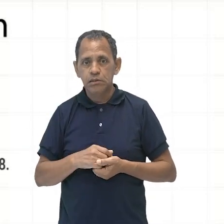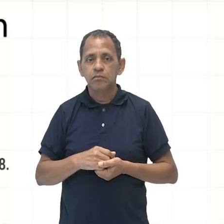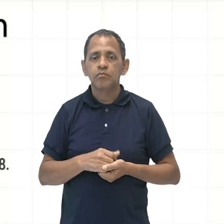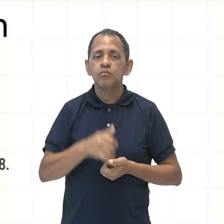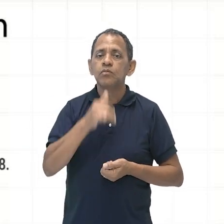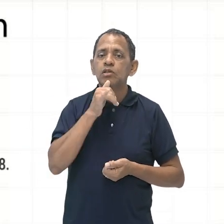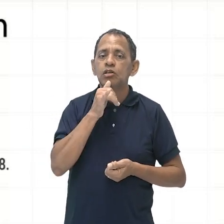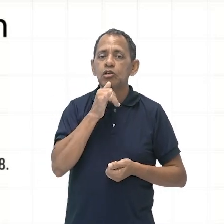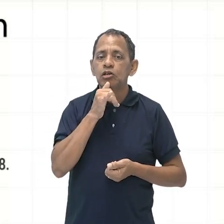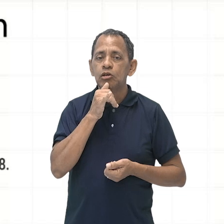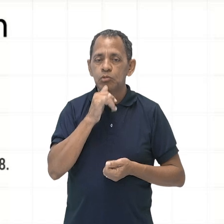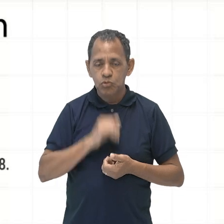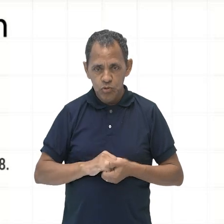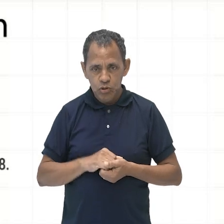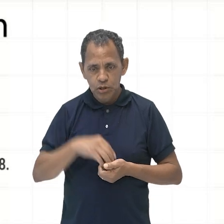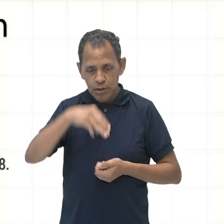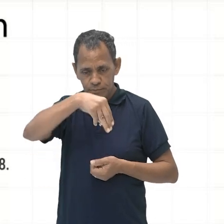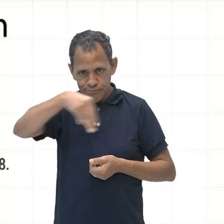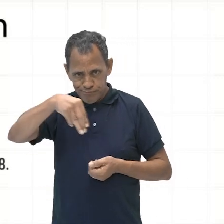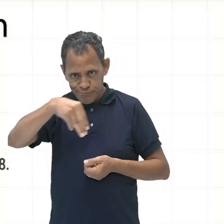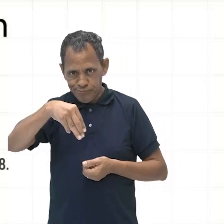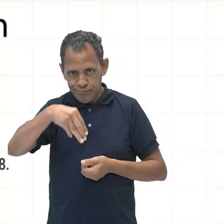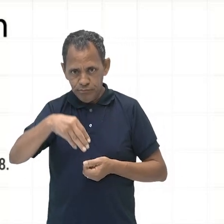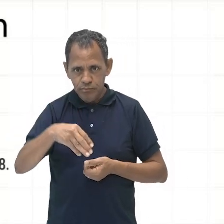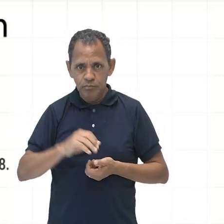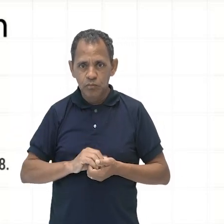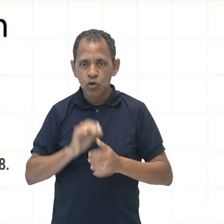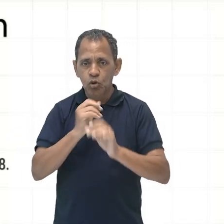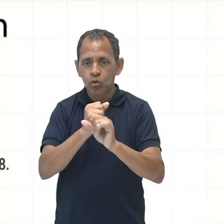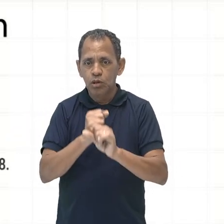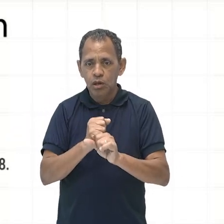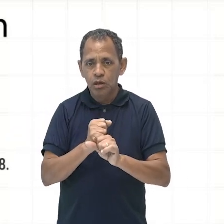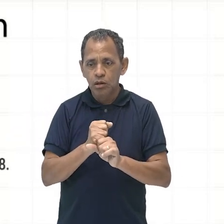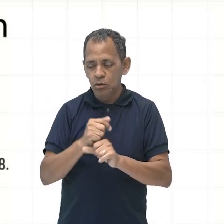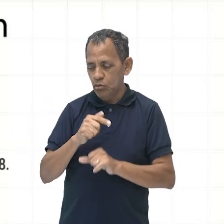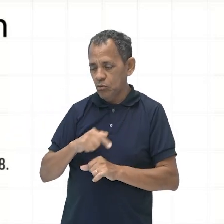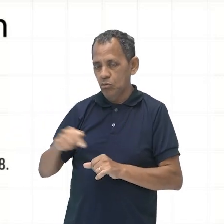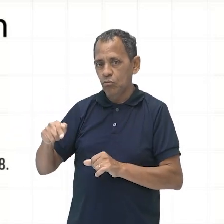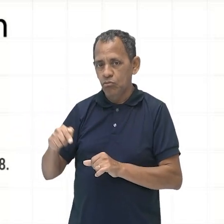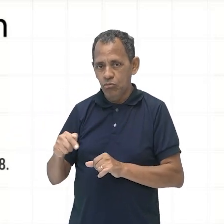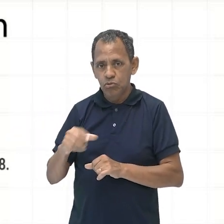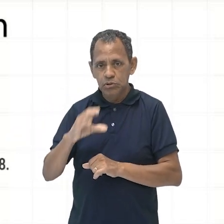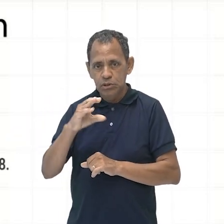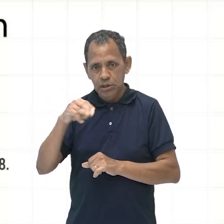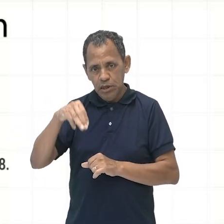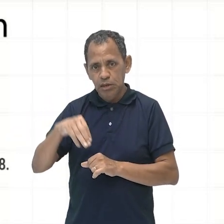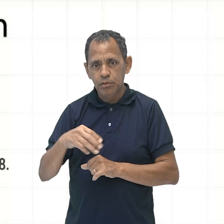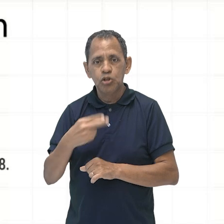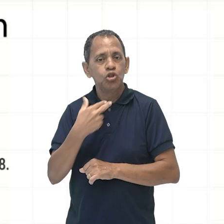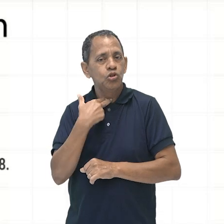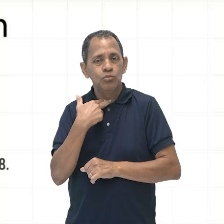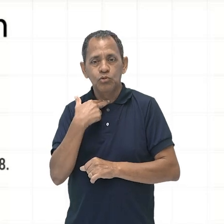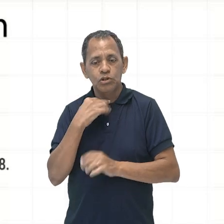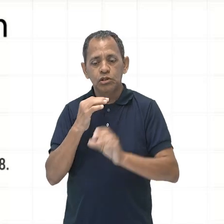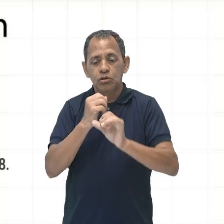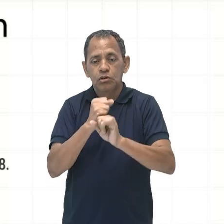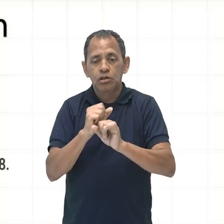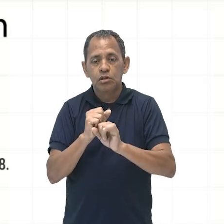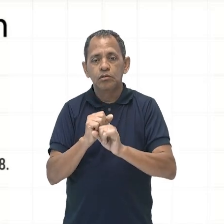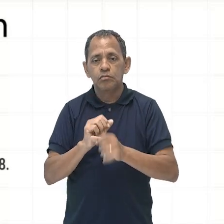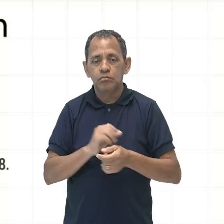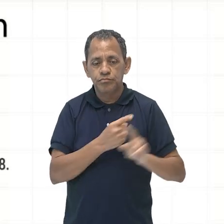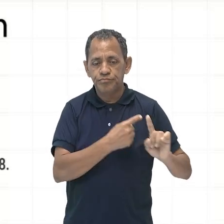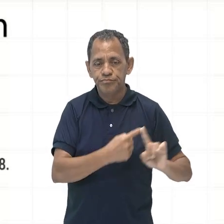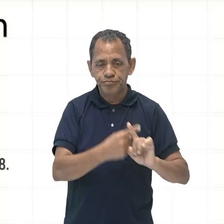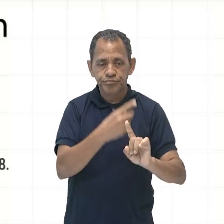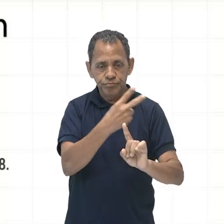a medida em milímetros e o restante fosse centímetros, eu não poderia calcular multiplicando